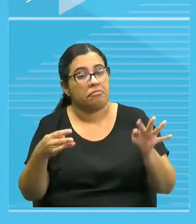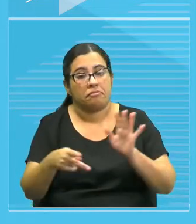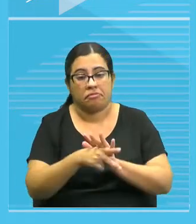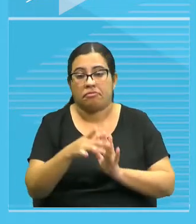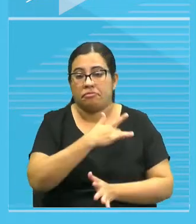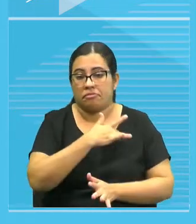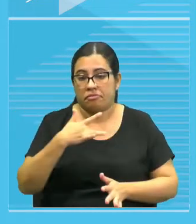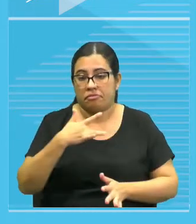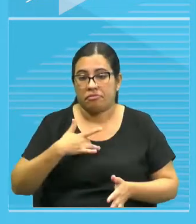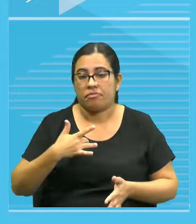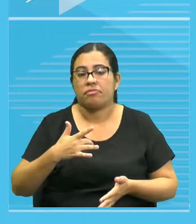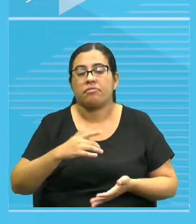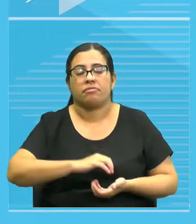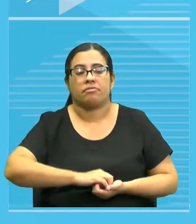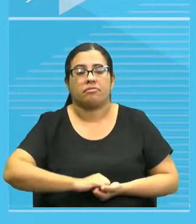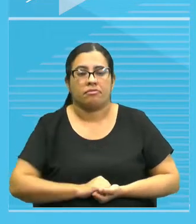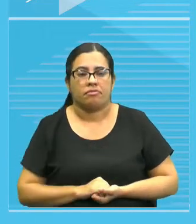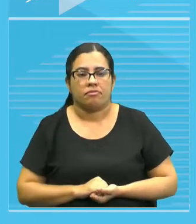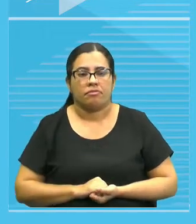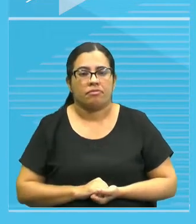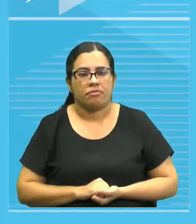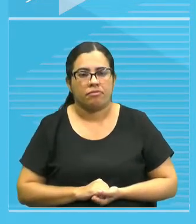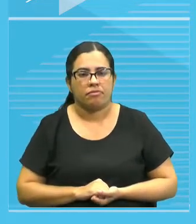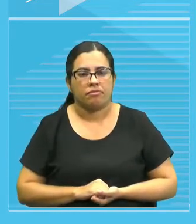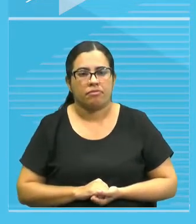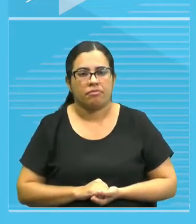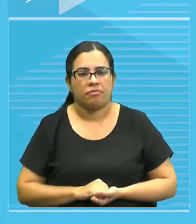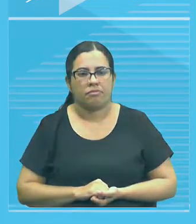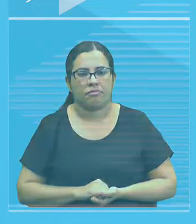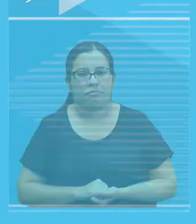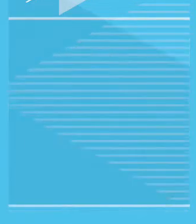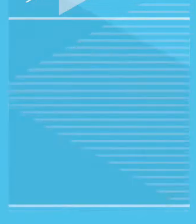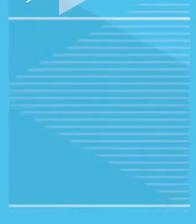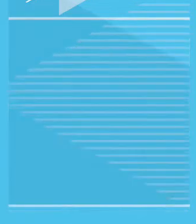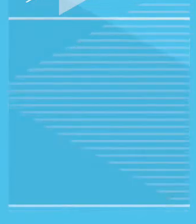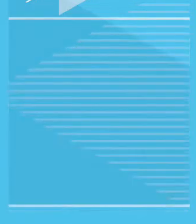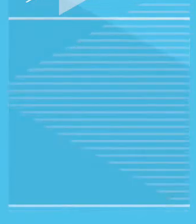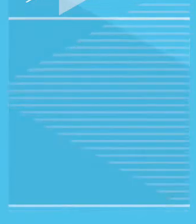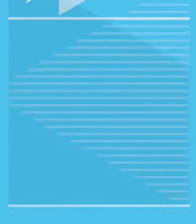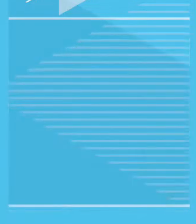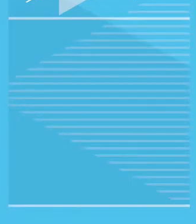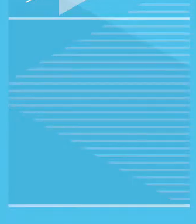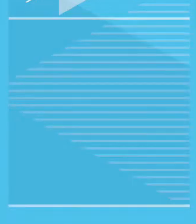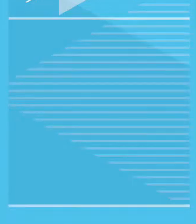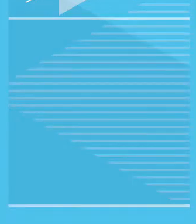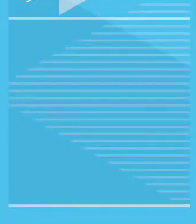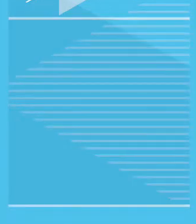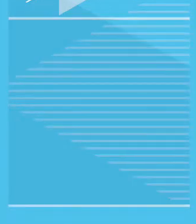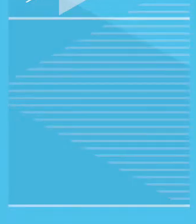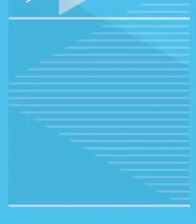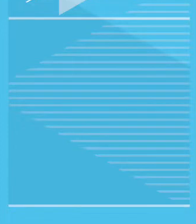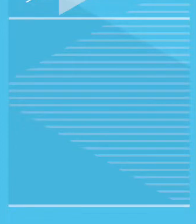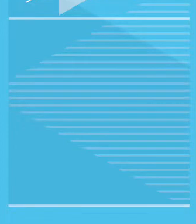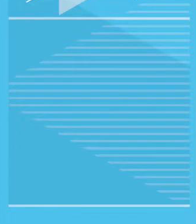saúde nos dá totais condições de